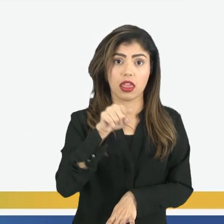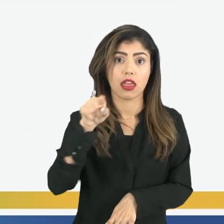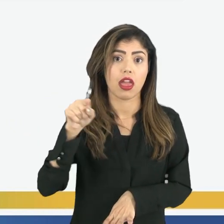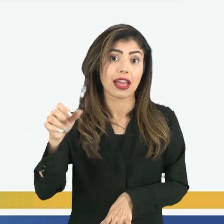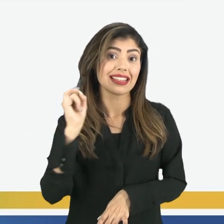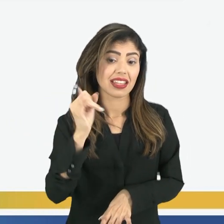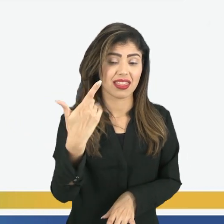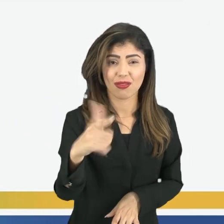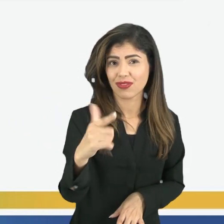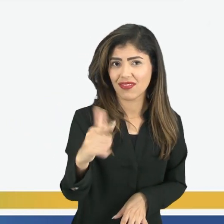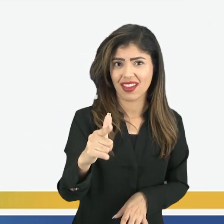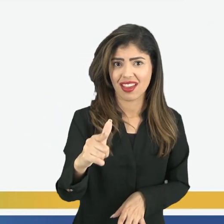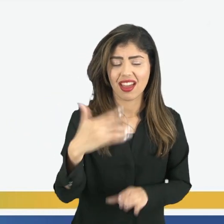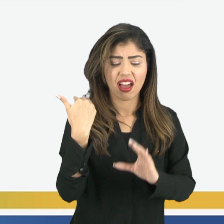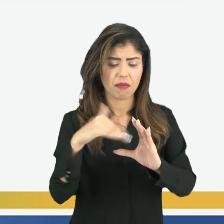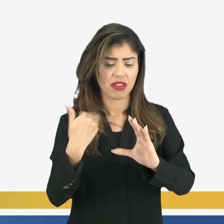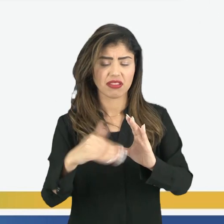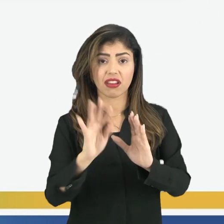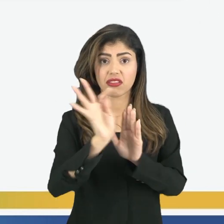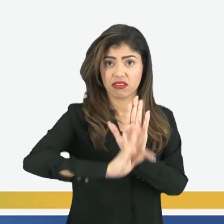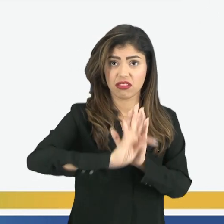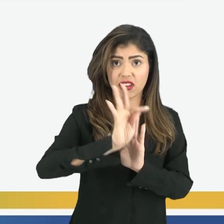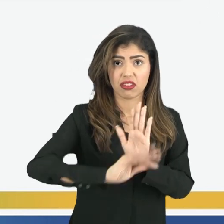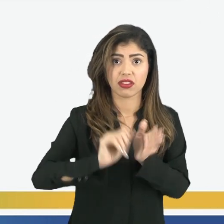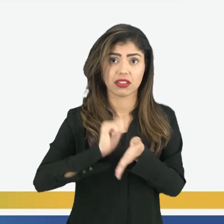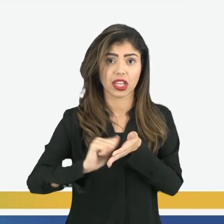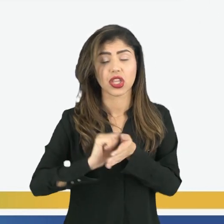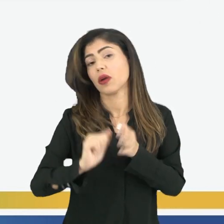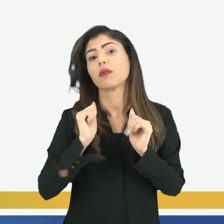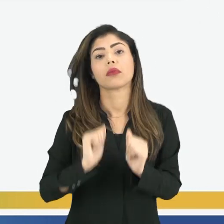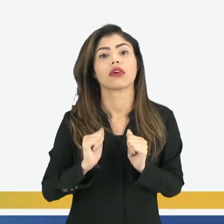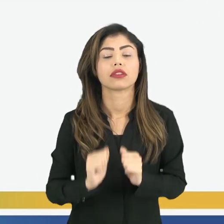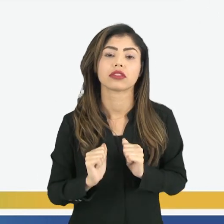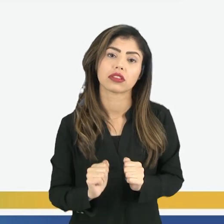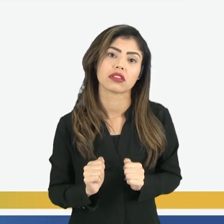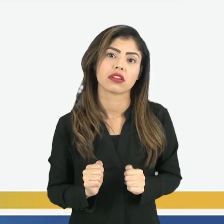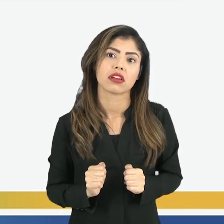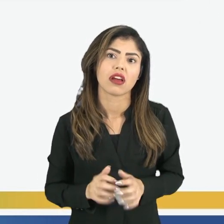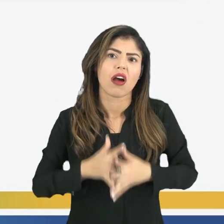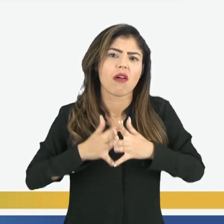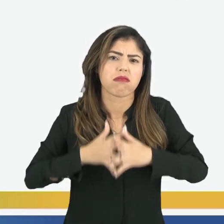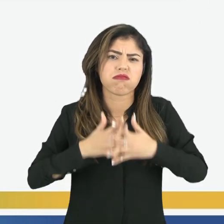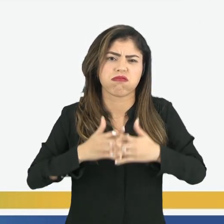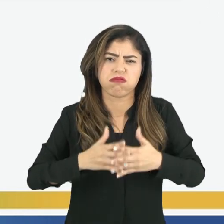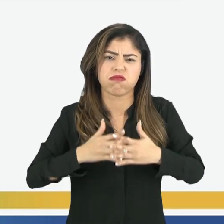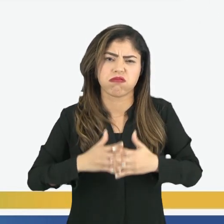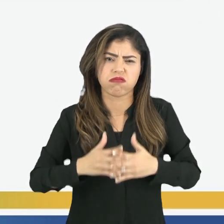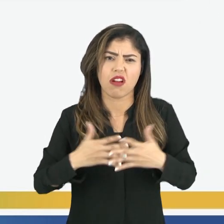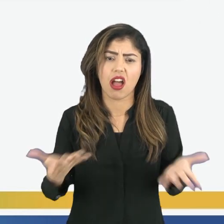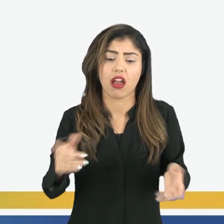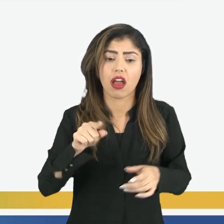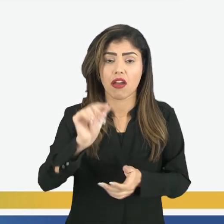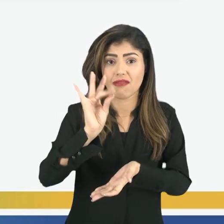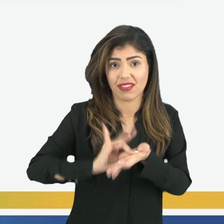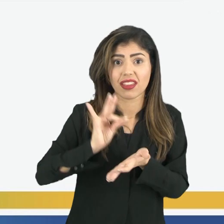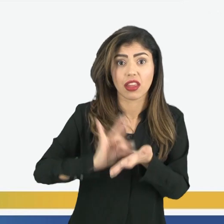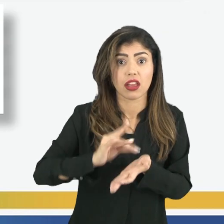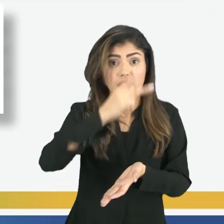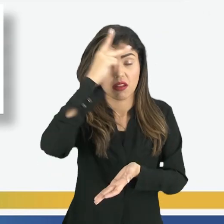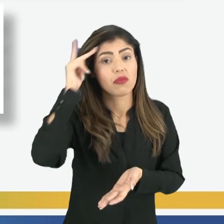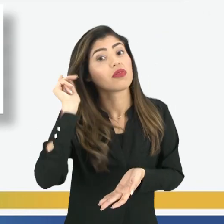nenhuma pontuação, a mensagem que foi escrita pode gerar interpretações equivocadas sobre a verdadeira intenção do